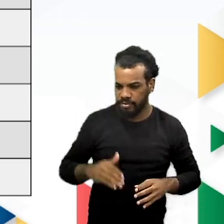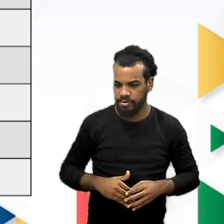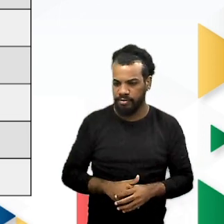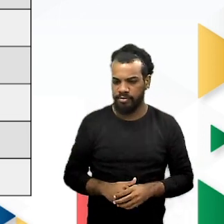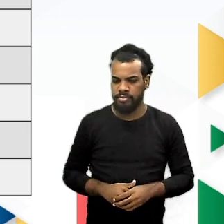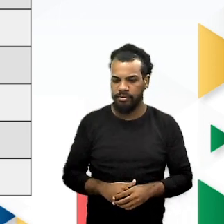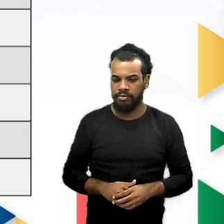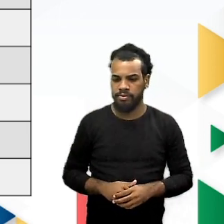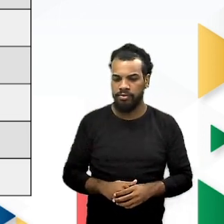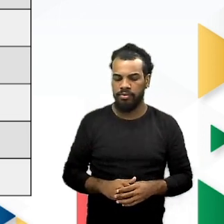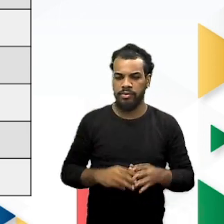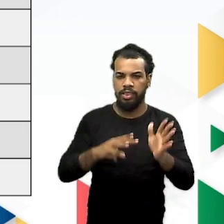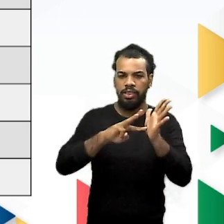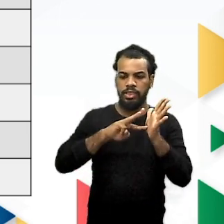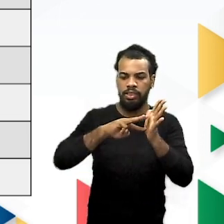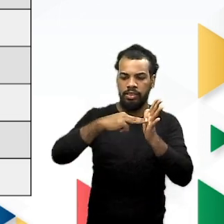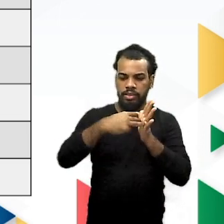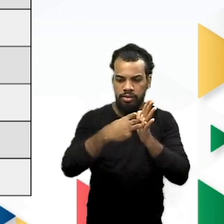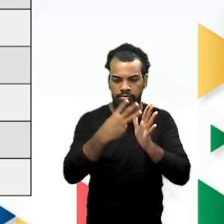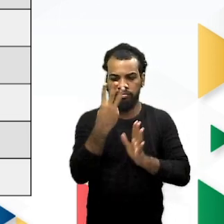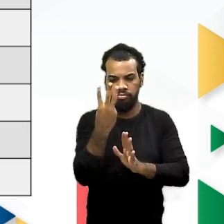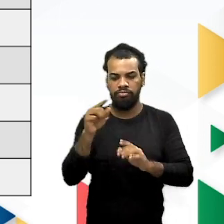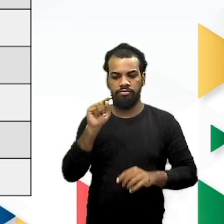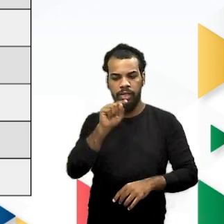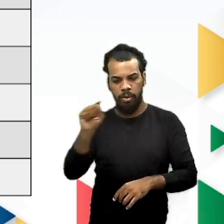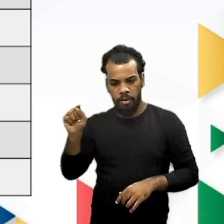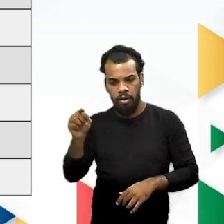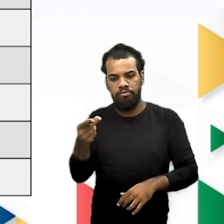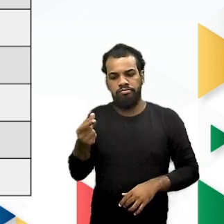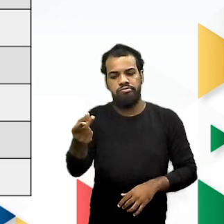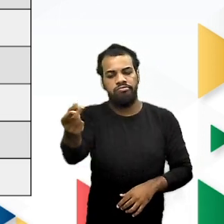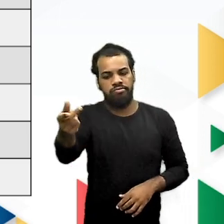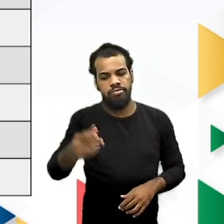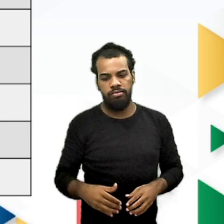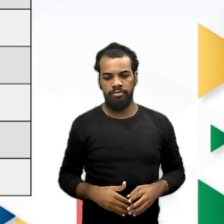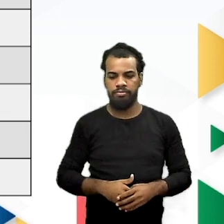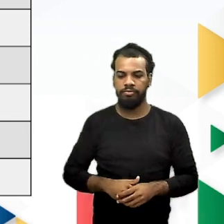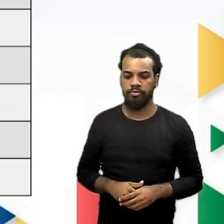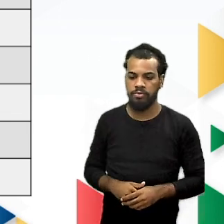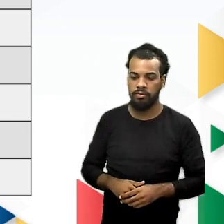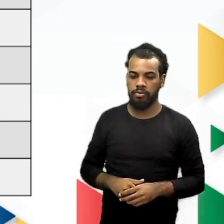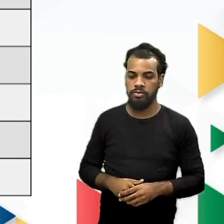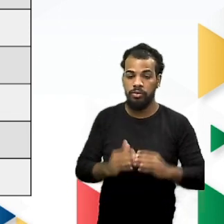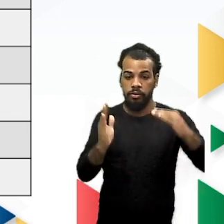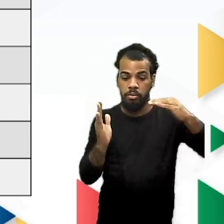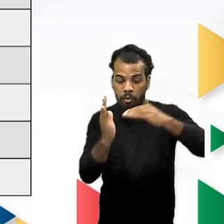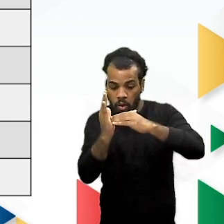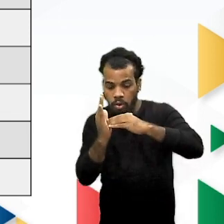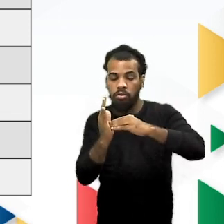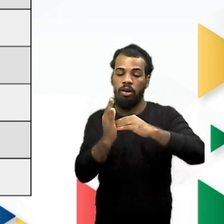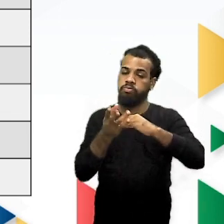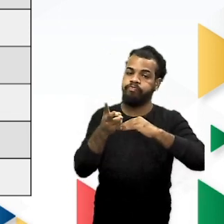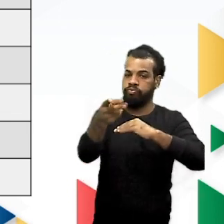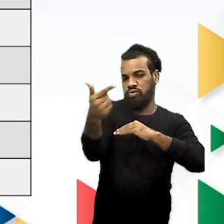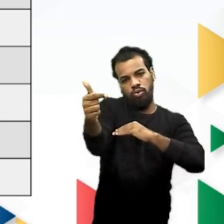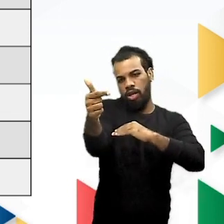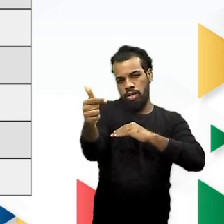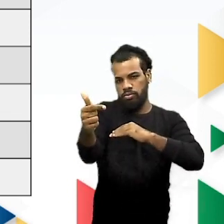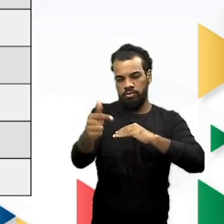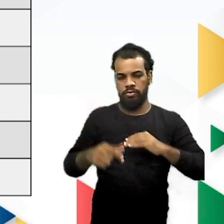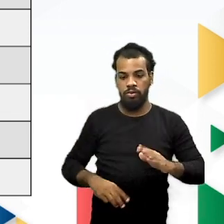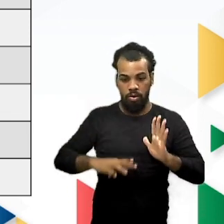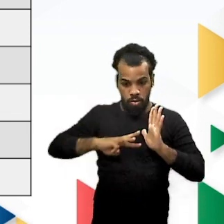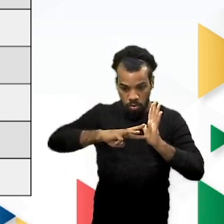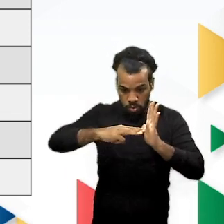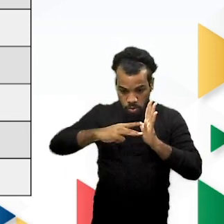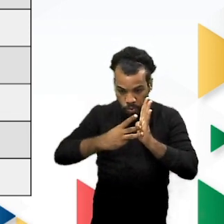3 pontinhos e a continuidade para o infinito, e não recursiva quando ela para ali no ponto final, beleza? Vamos lá então. Preste